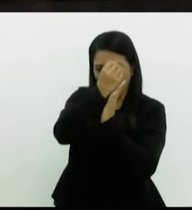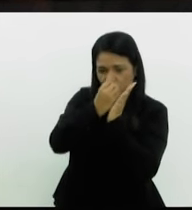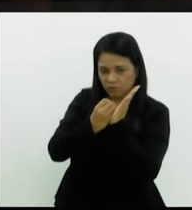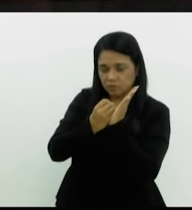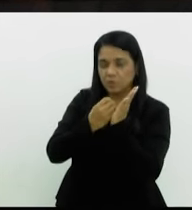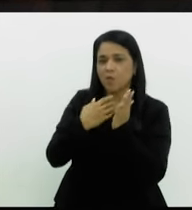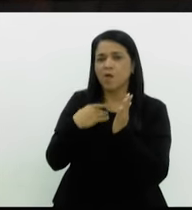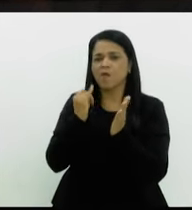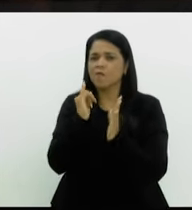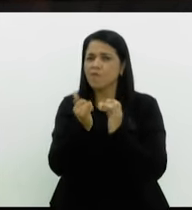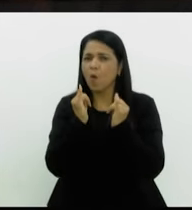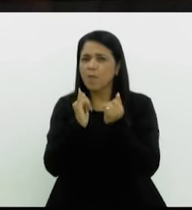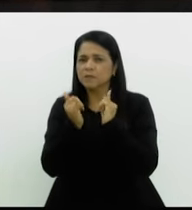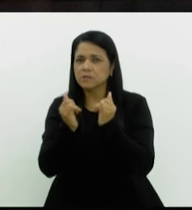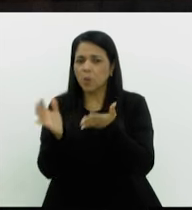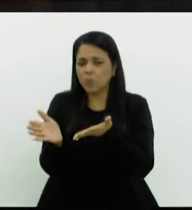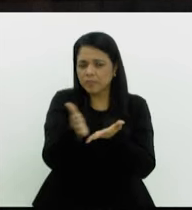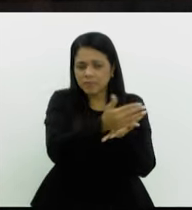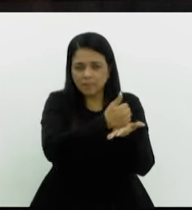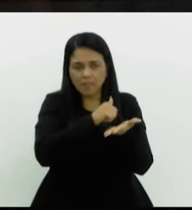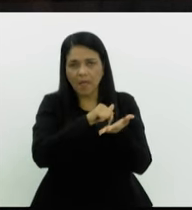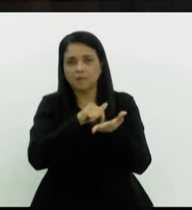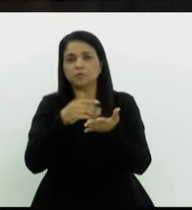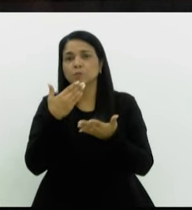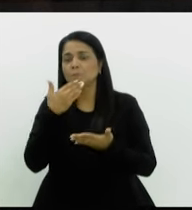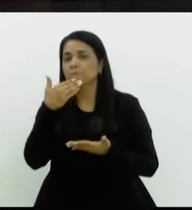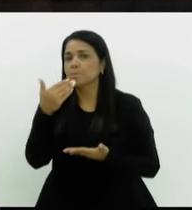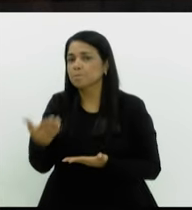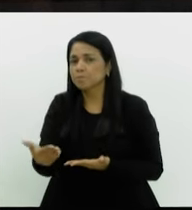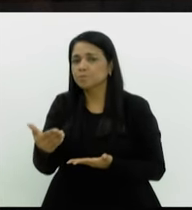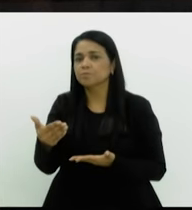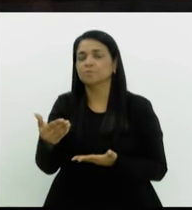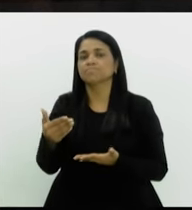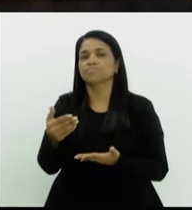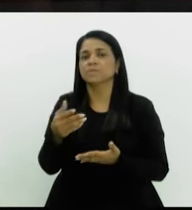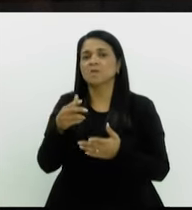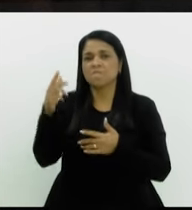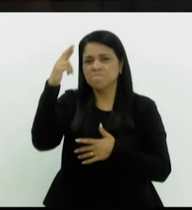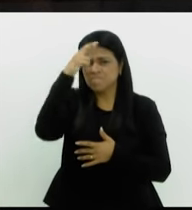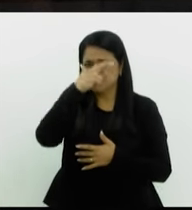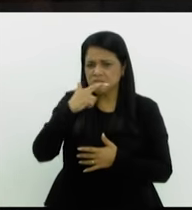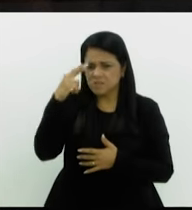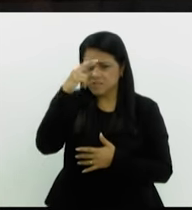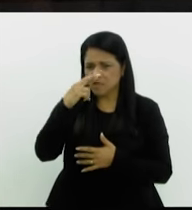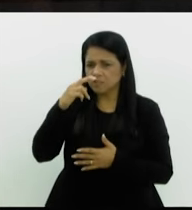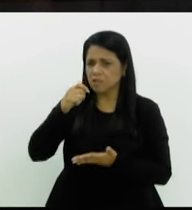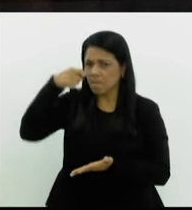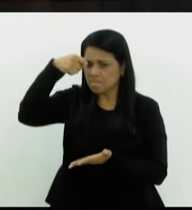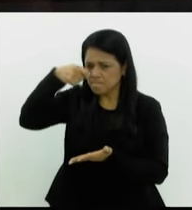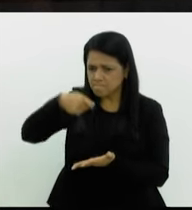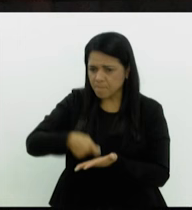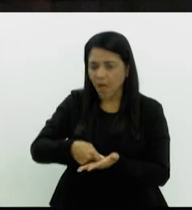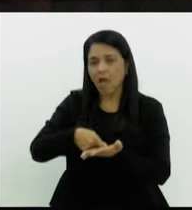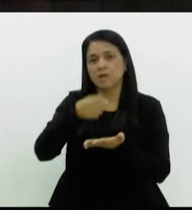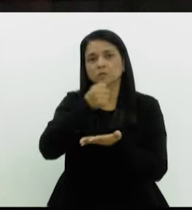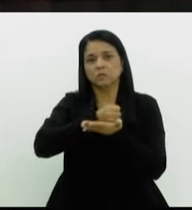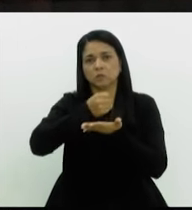informações e dados, solicitando, então, uma austera fiscalização nesses